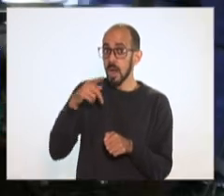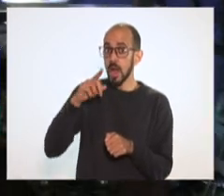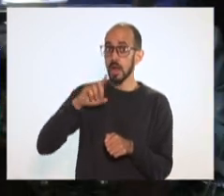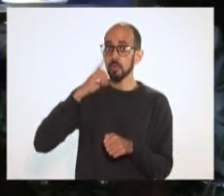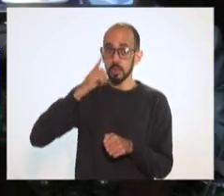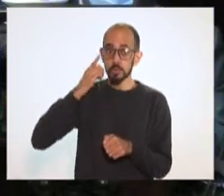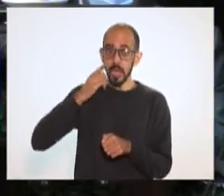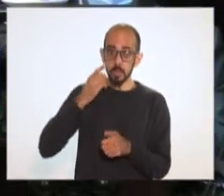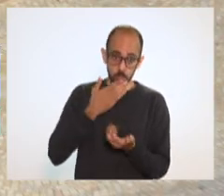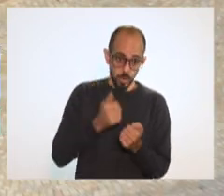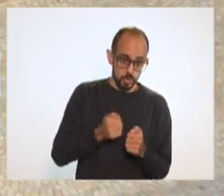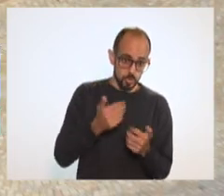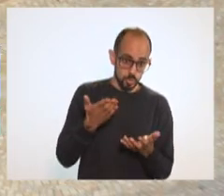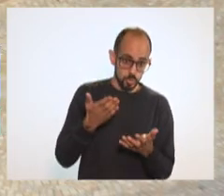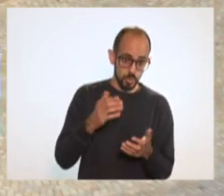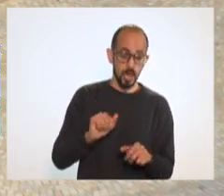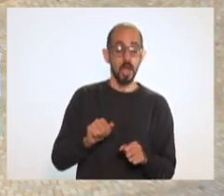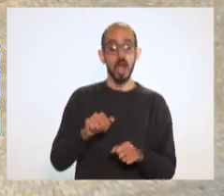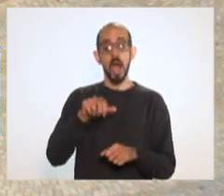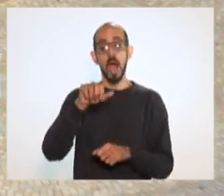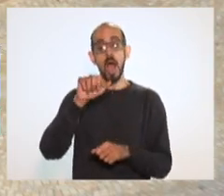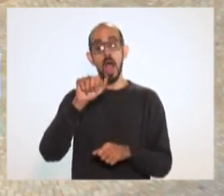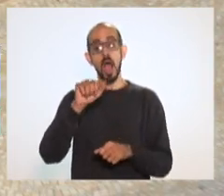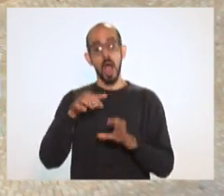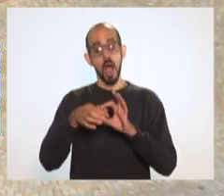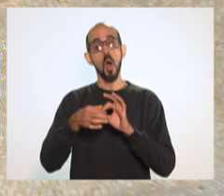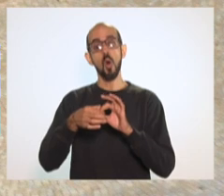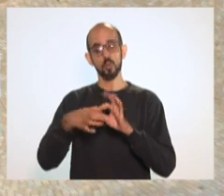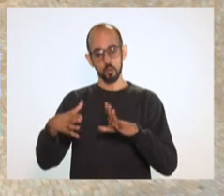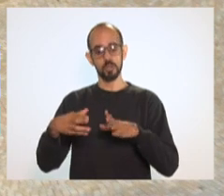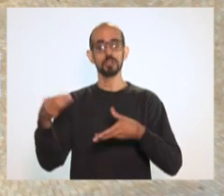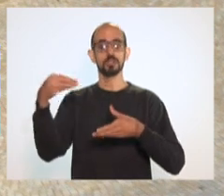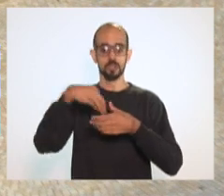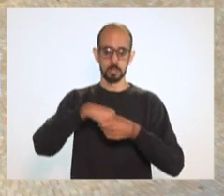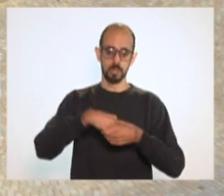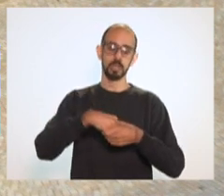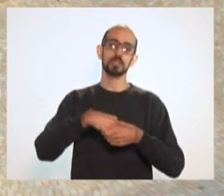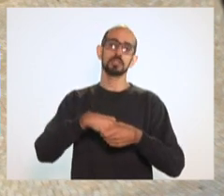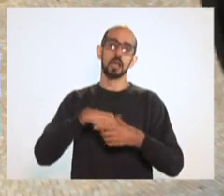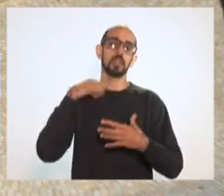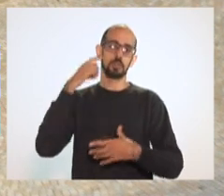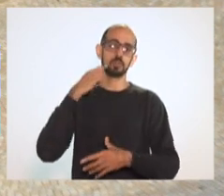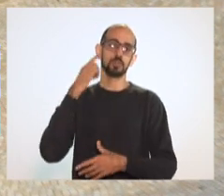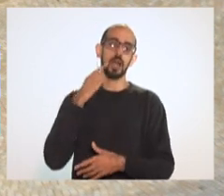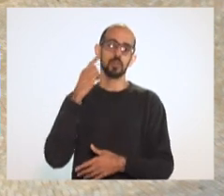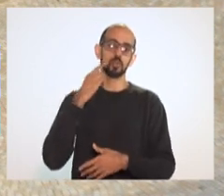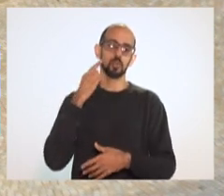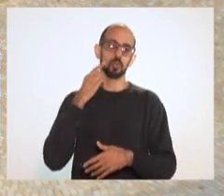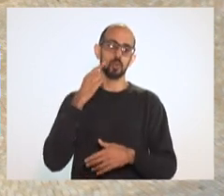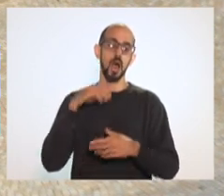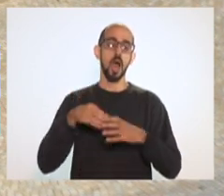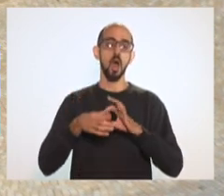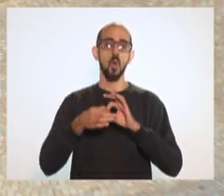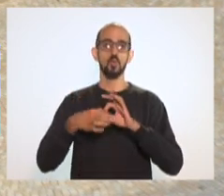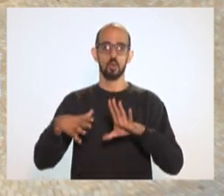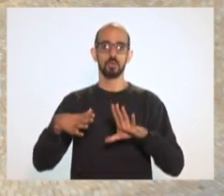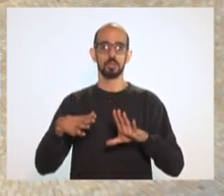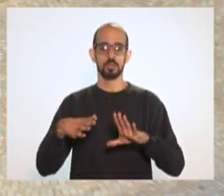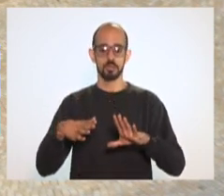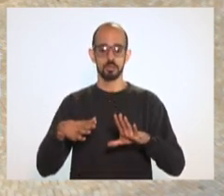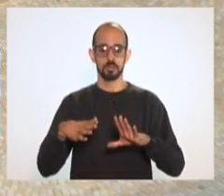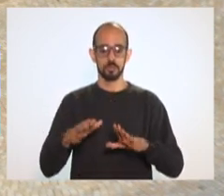Sim, mas... Autoriza a internalizar, deputado Luiz Paulo. Autoriza a internalizar.